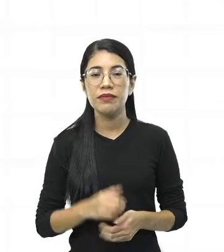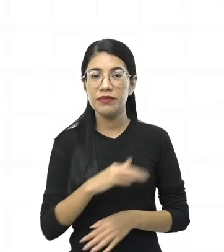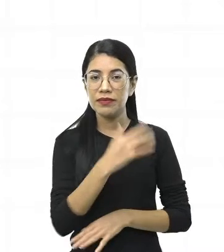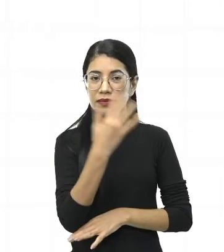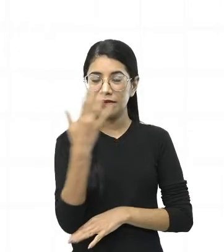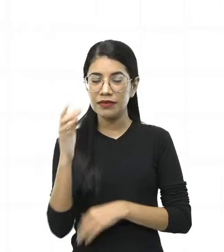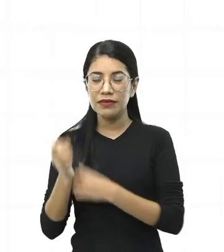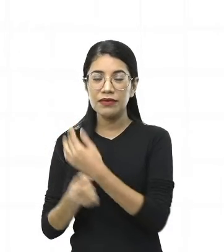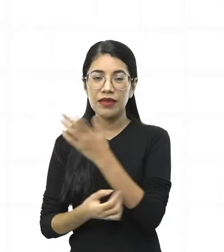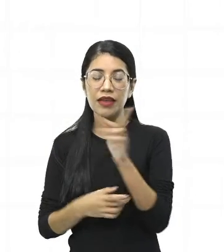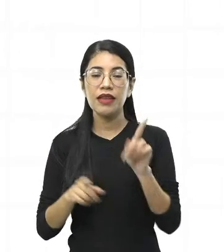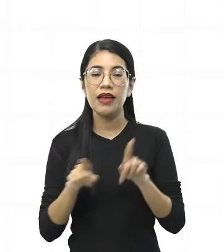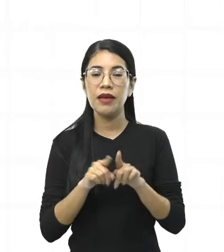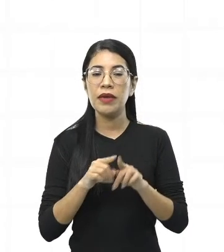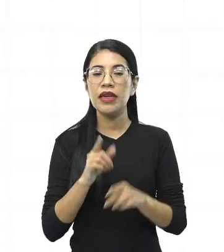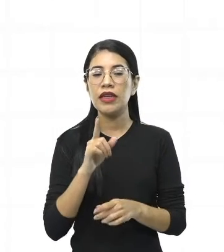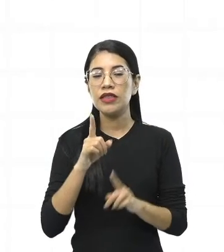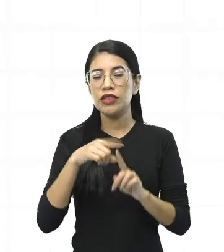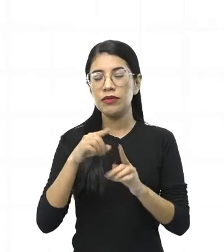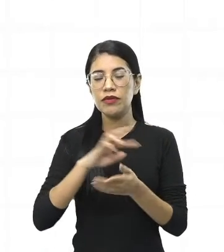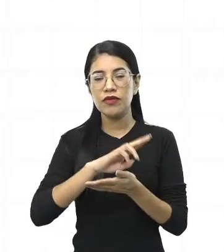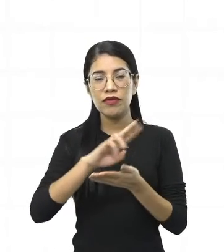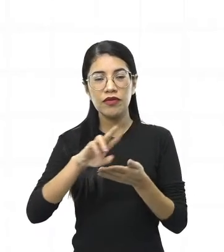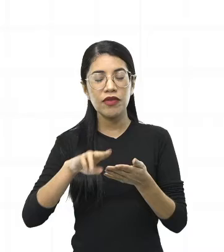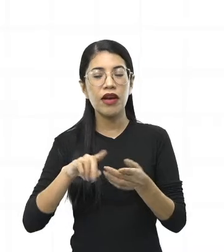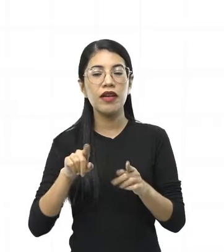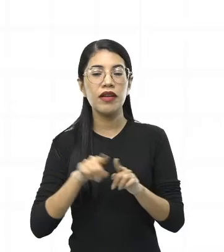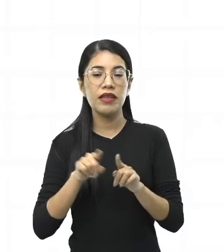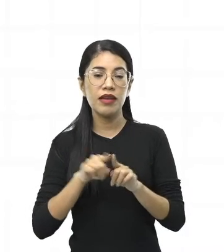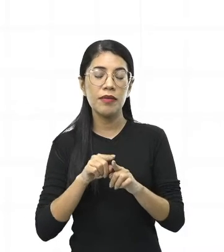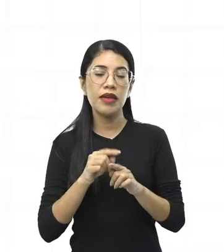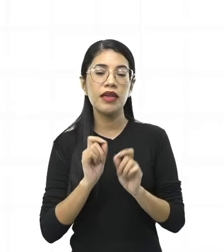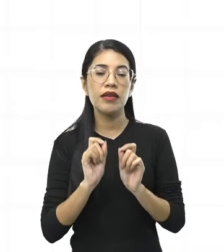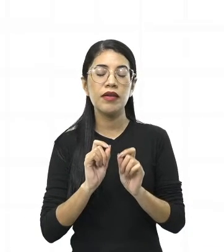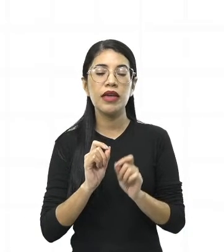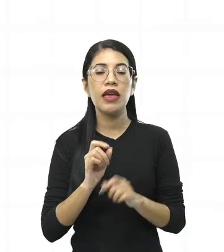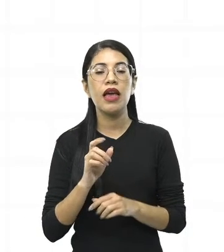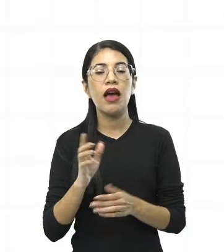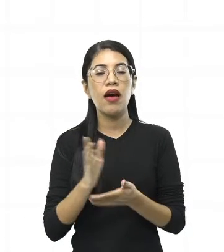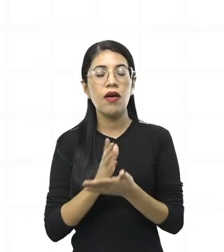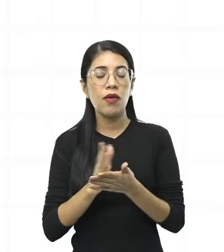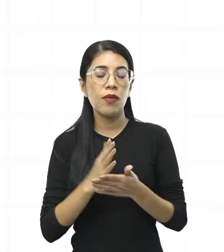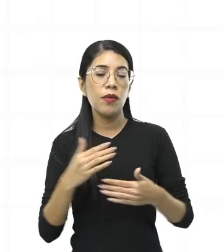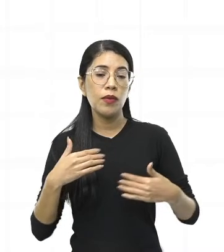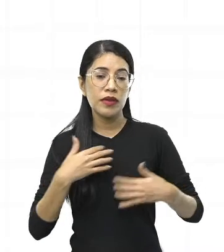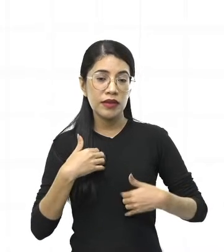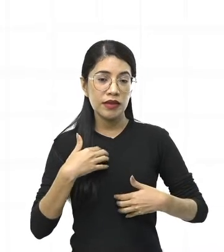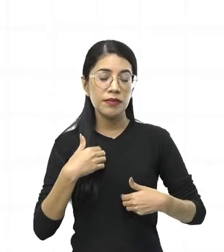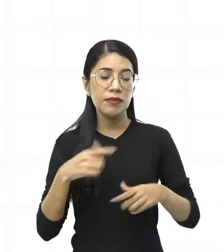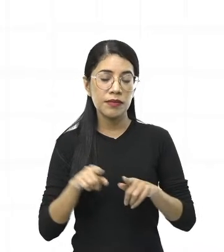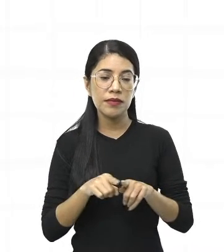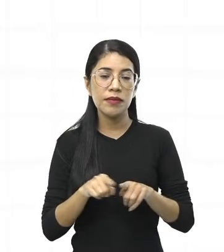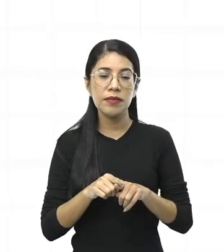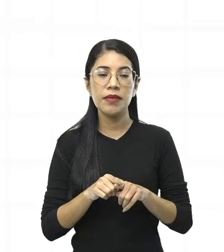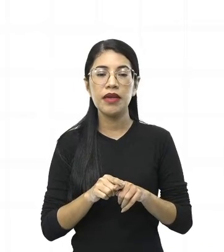florestas predominam espécies de plantas que contam com a ajuda de animais.